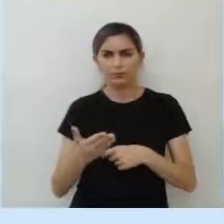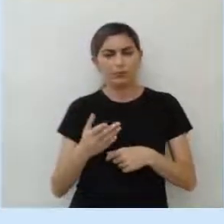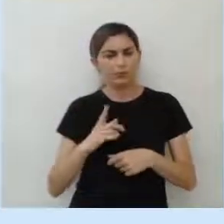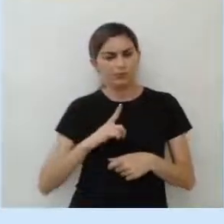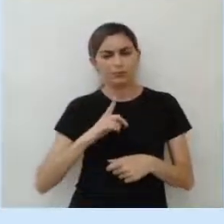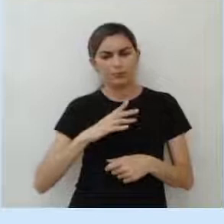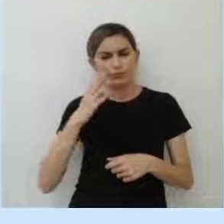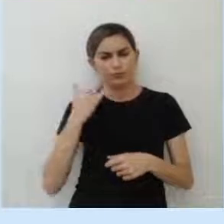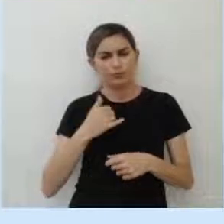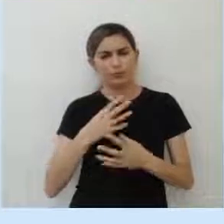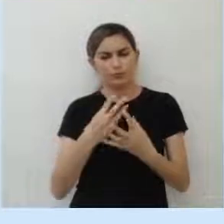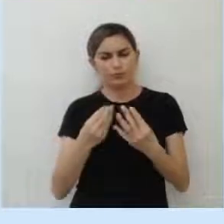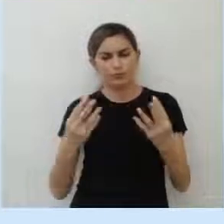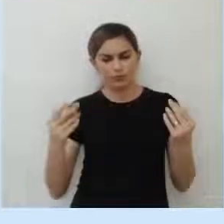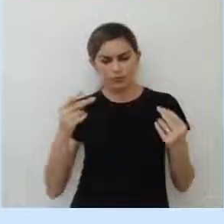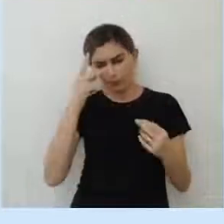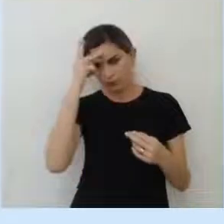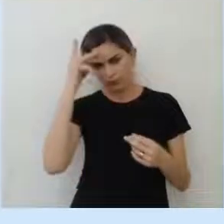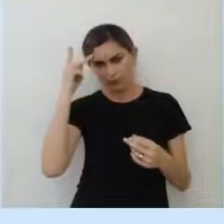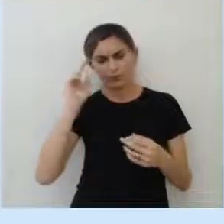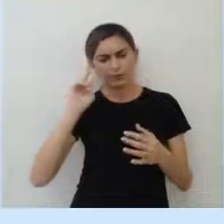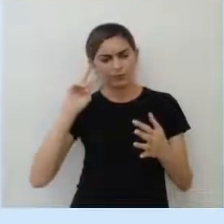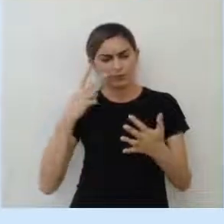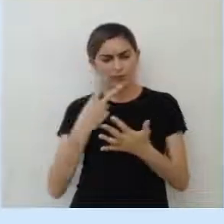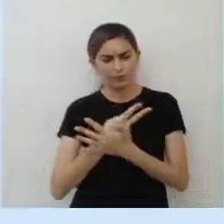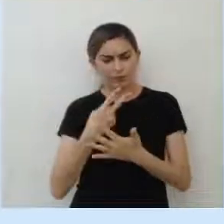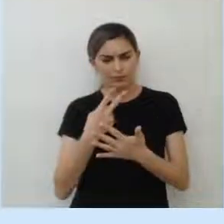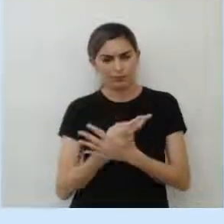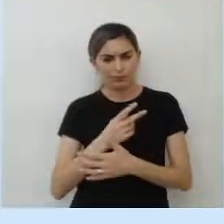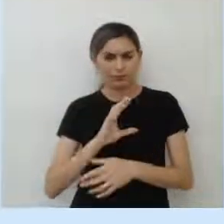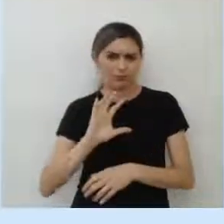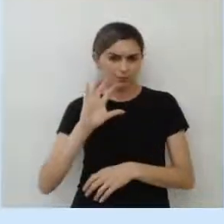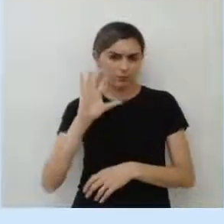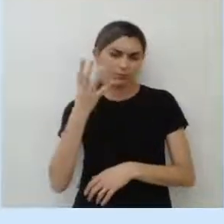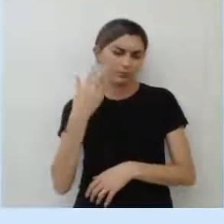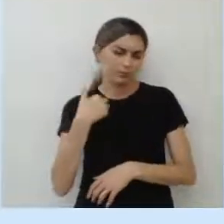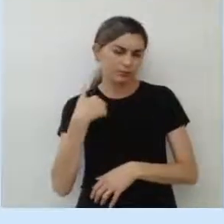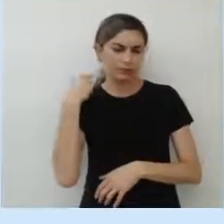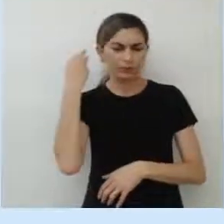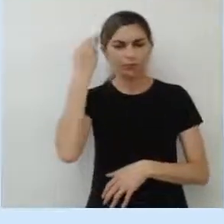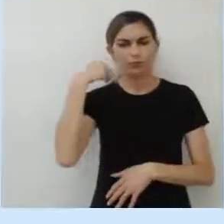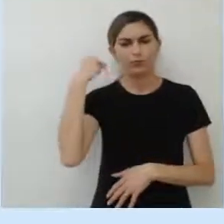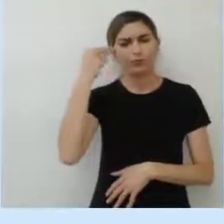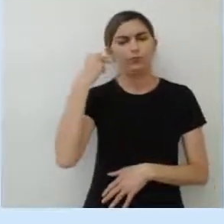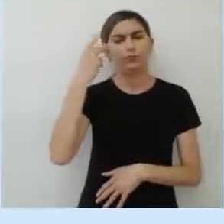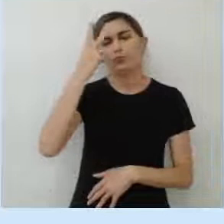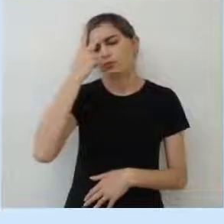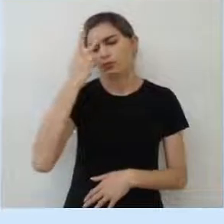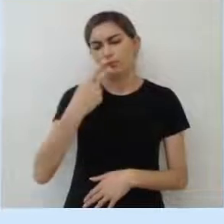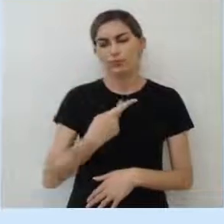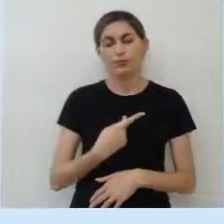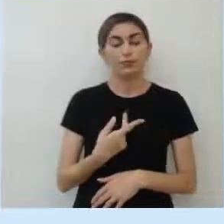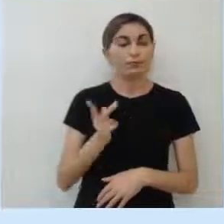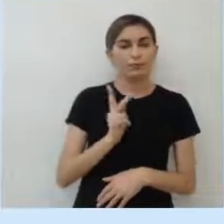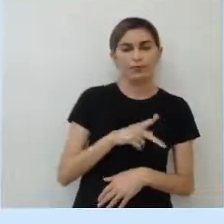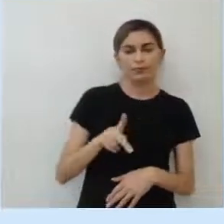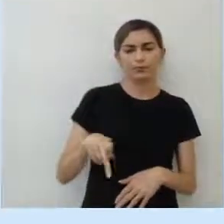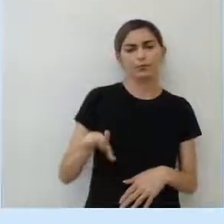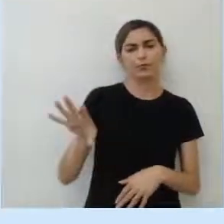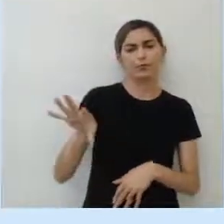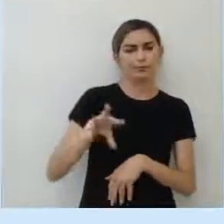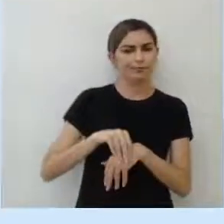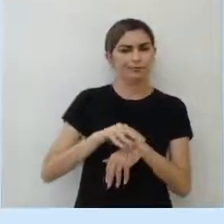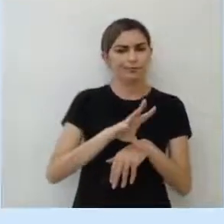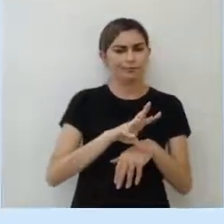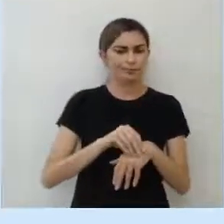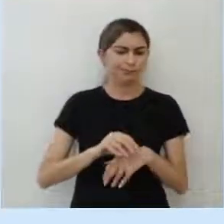sei que tem muita gente que comete esse erro, não é? Eu digo por experiência própria, né? Eu como professor, às vezes eu pego